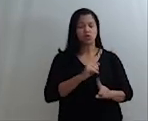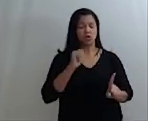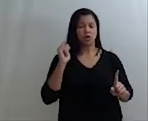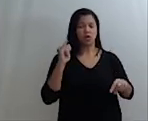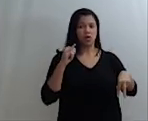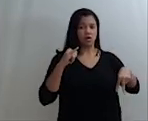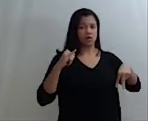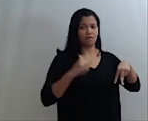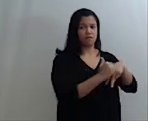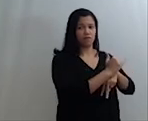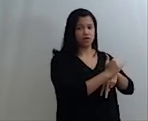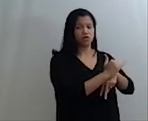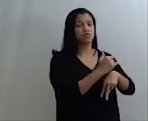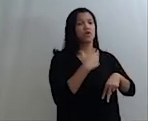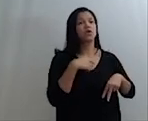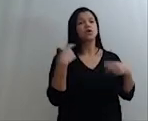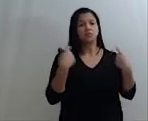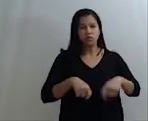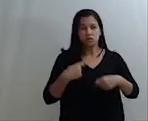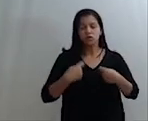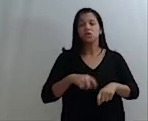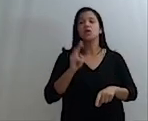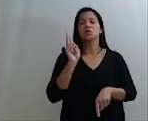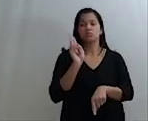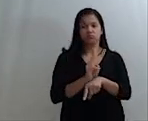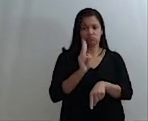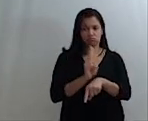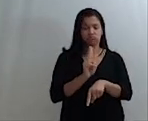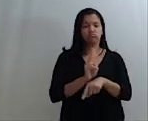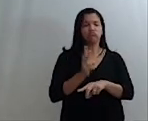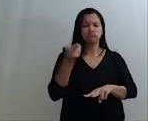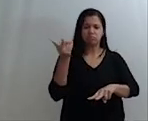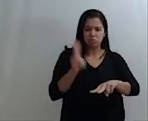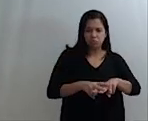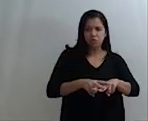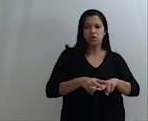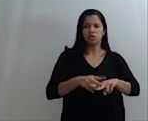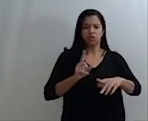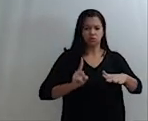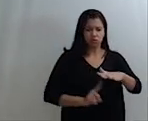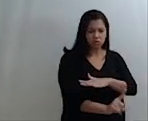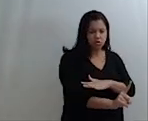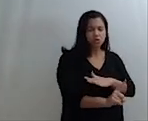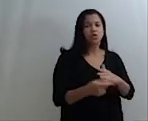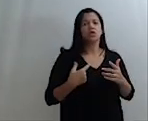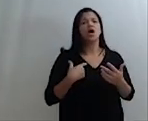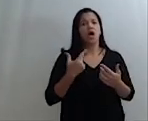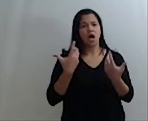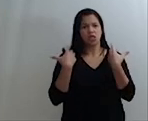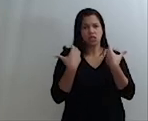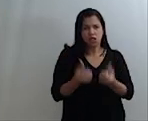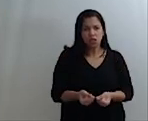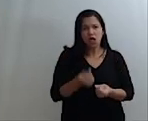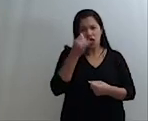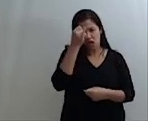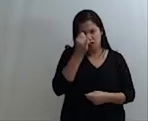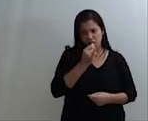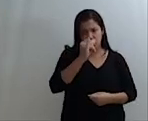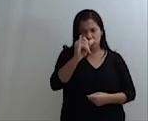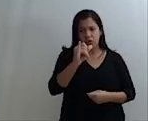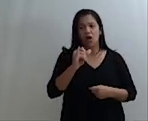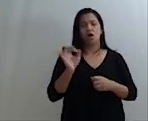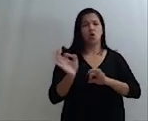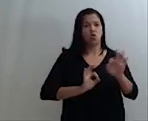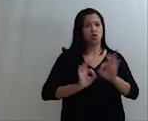imposição de medidas alternativas à prisão como forma de acautelar a ordem pública e evitar a